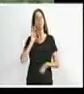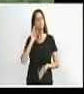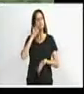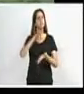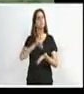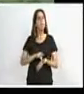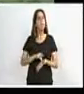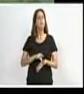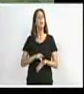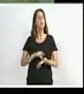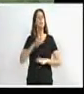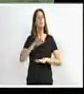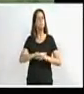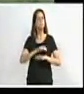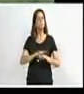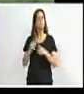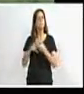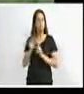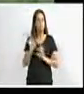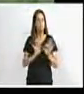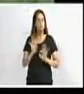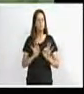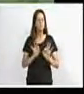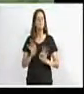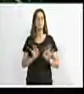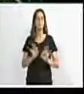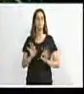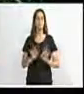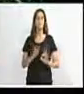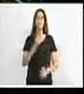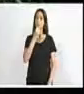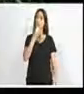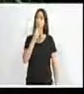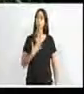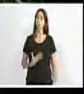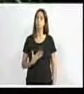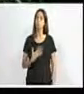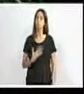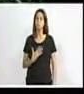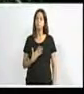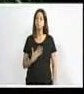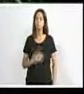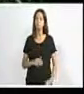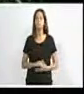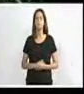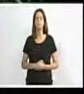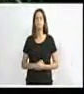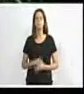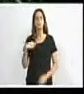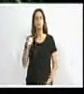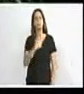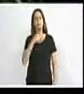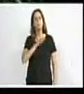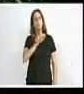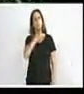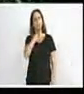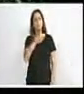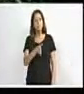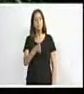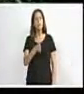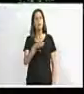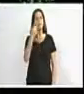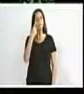e fizeram essa manutenção. É muito bom a gente poder